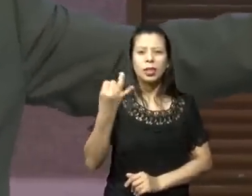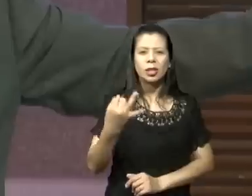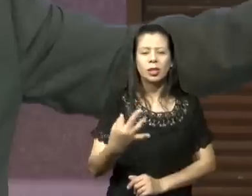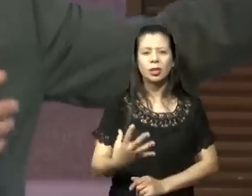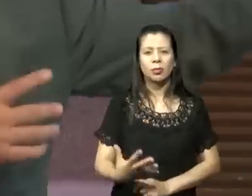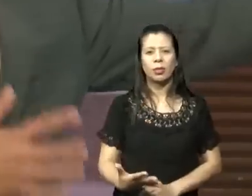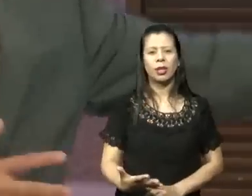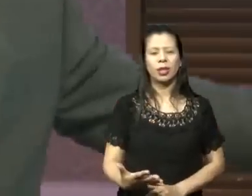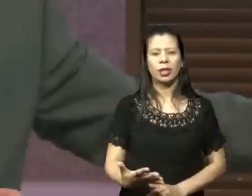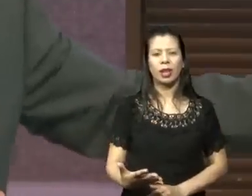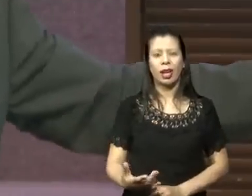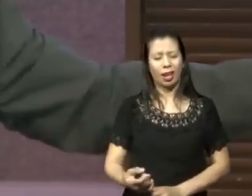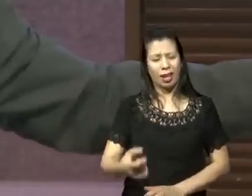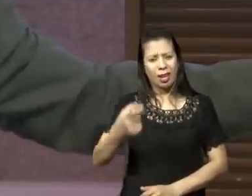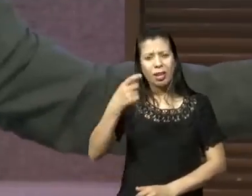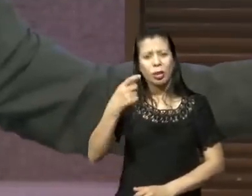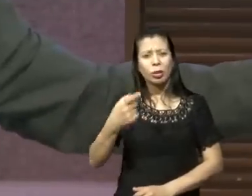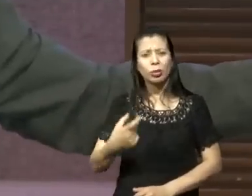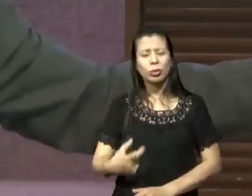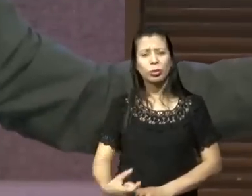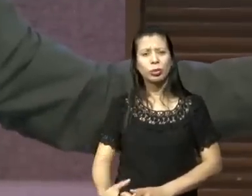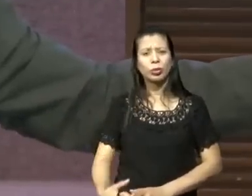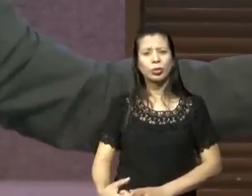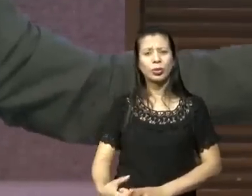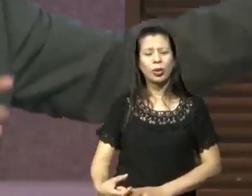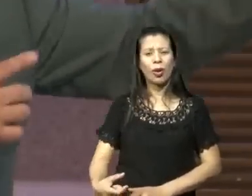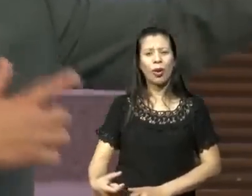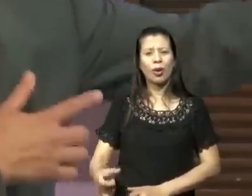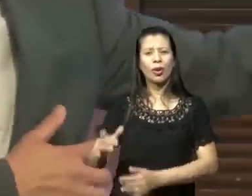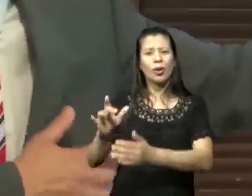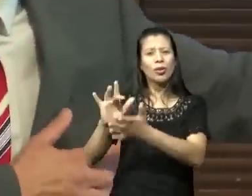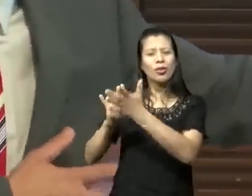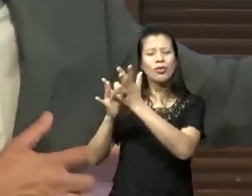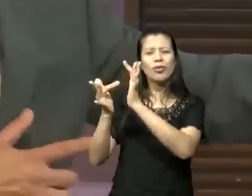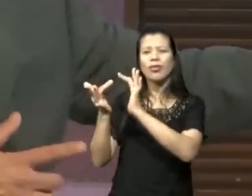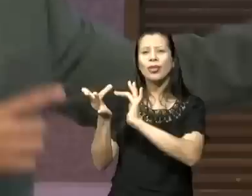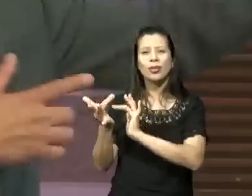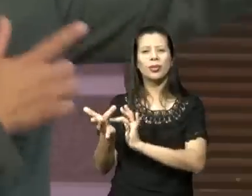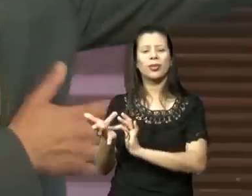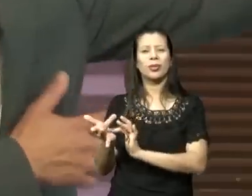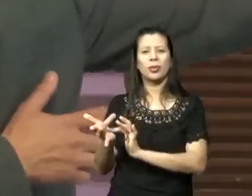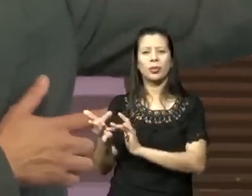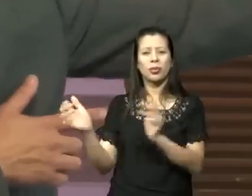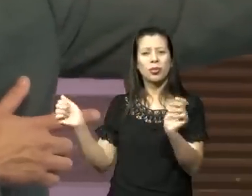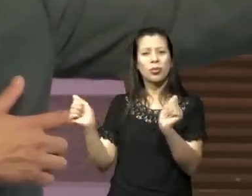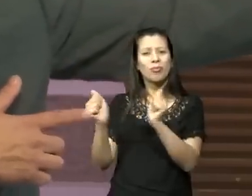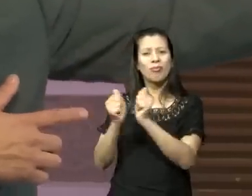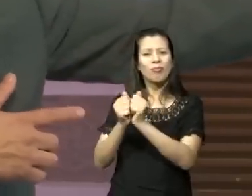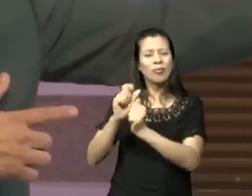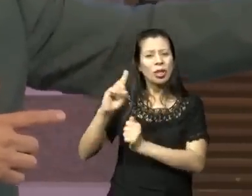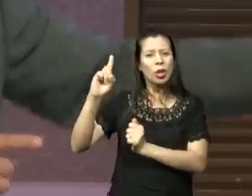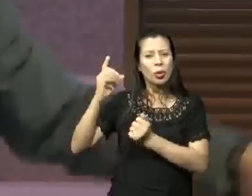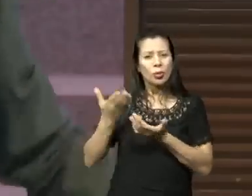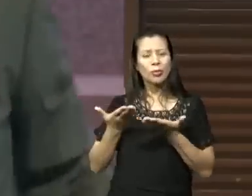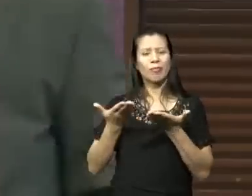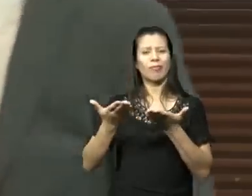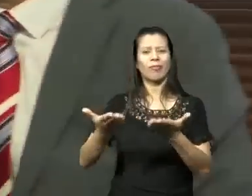eu sou o Emanuel eu sou o Deus do Antigo Testamento eu sou ele